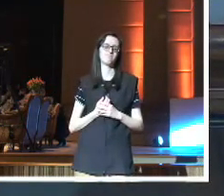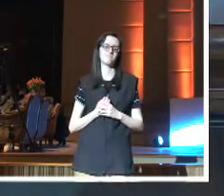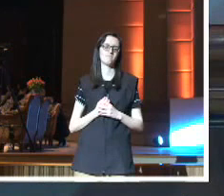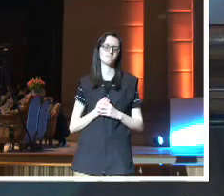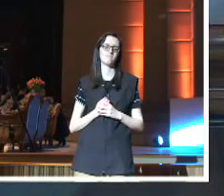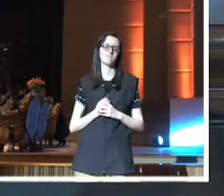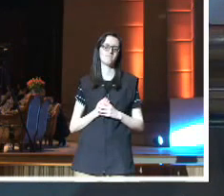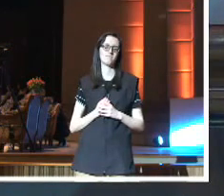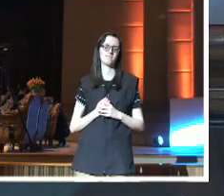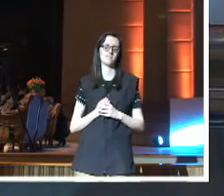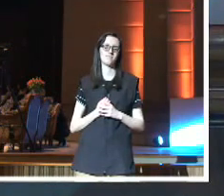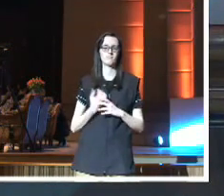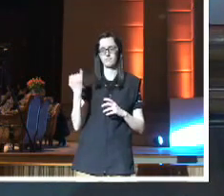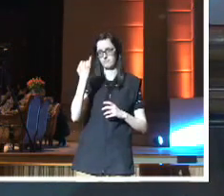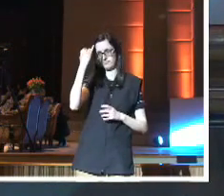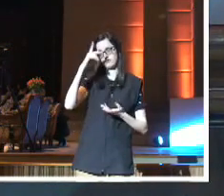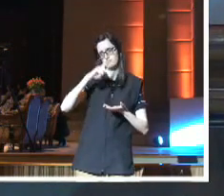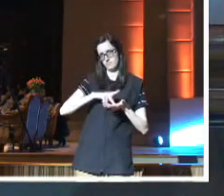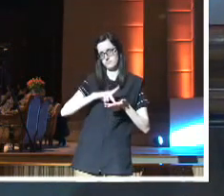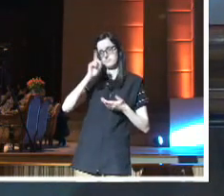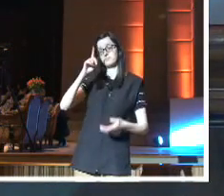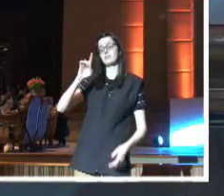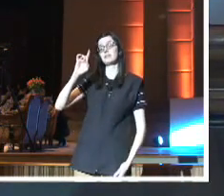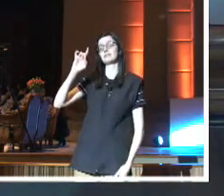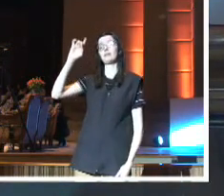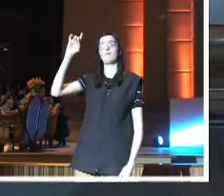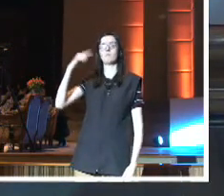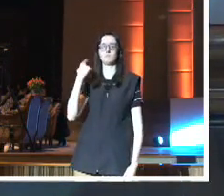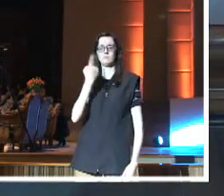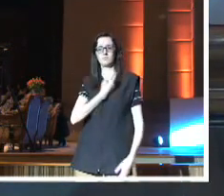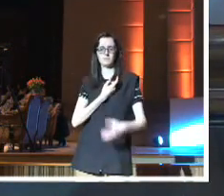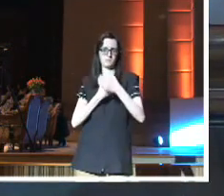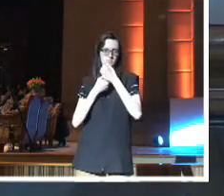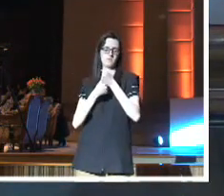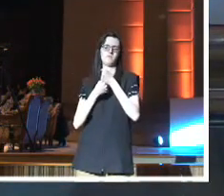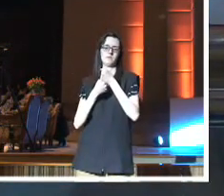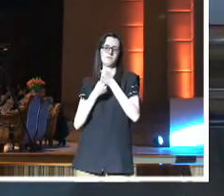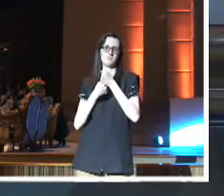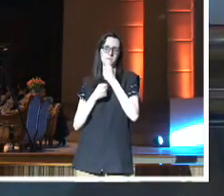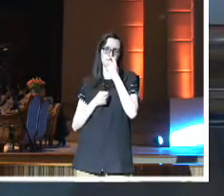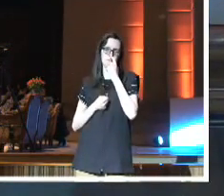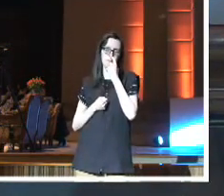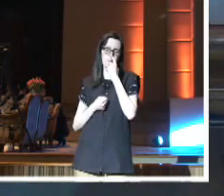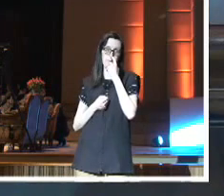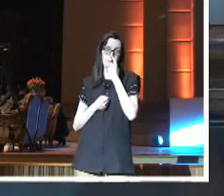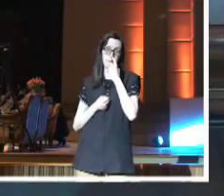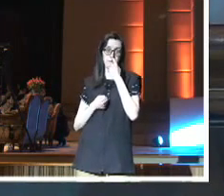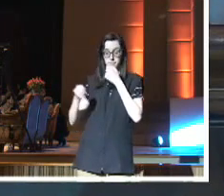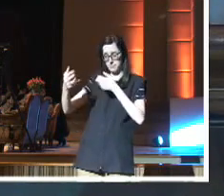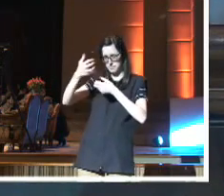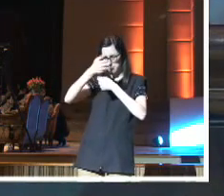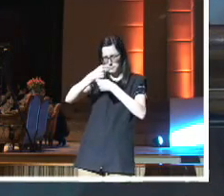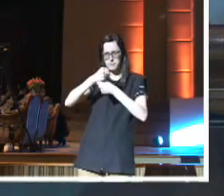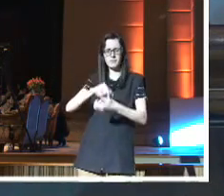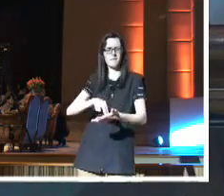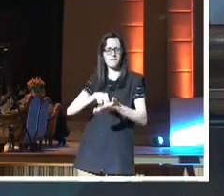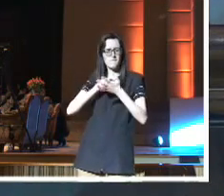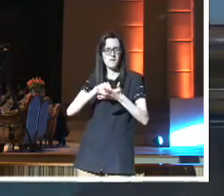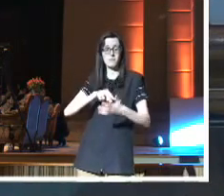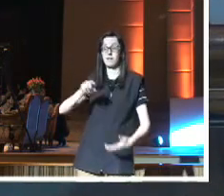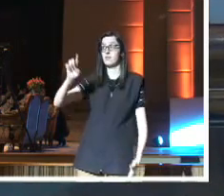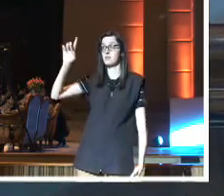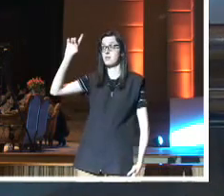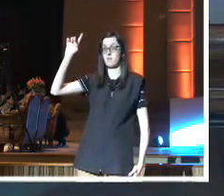O que funciona é o Deus em quem nós confiamos. E aí, essa confiança inabalável nesse